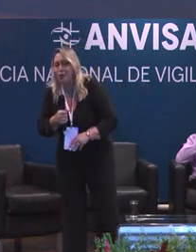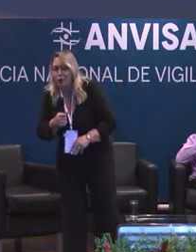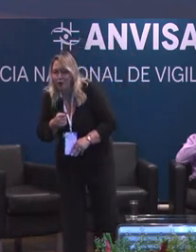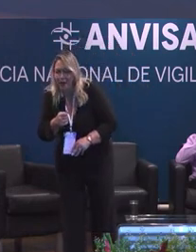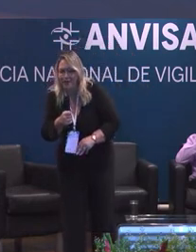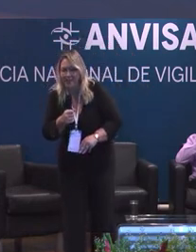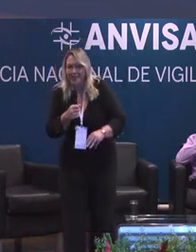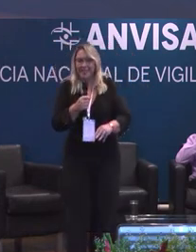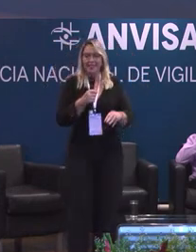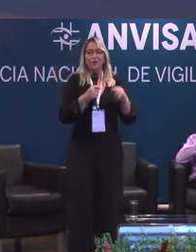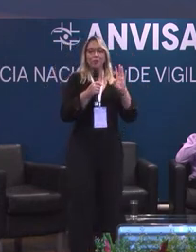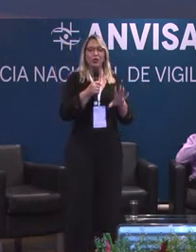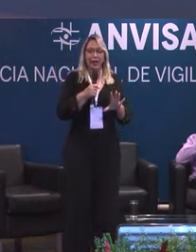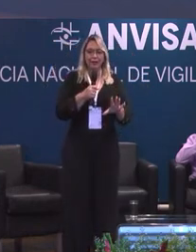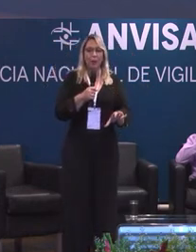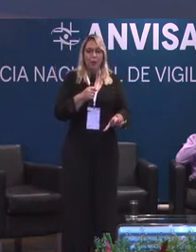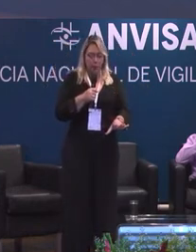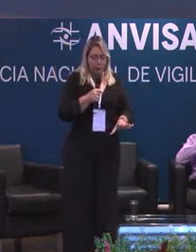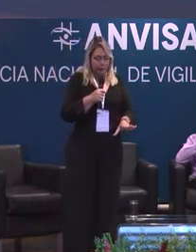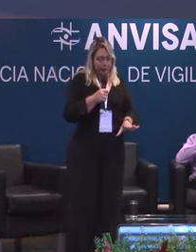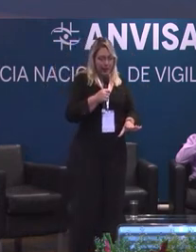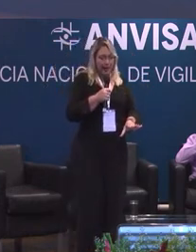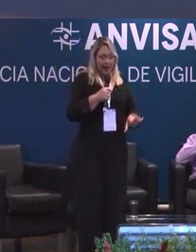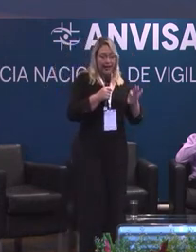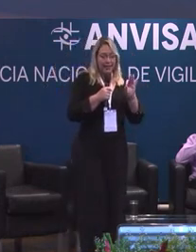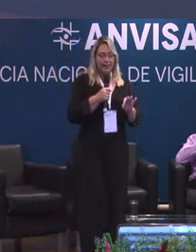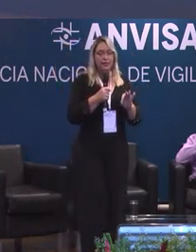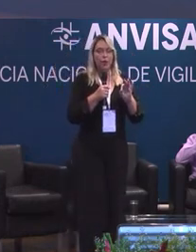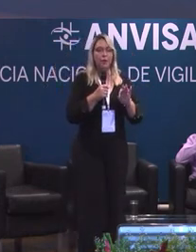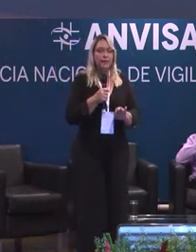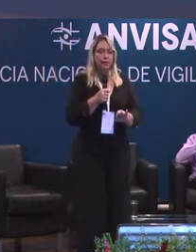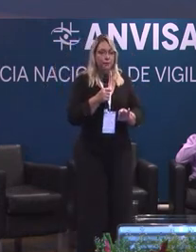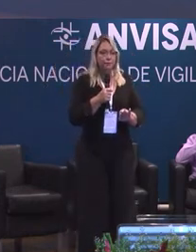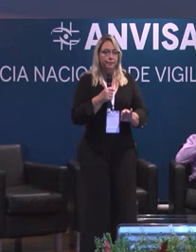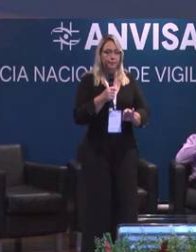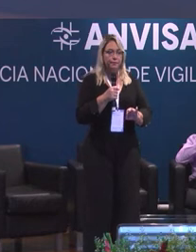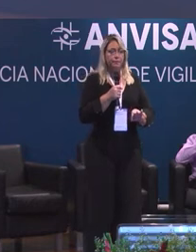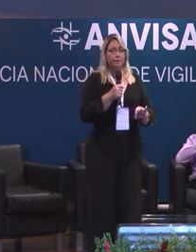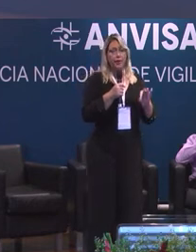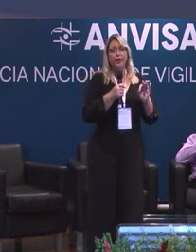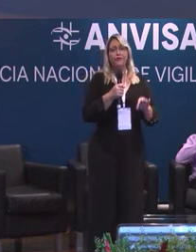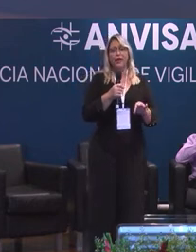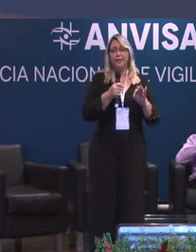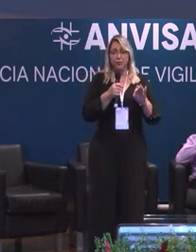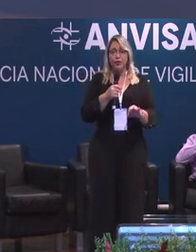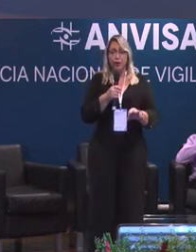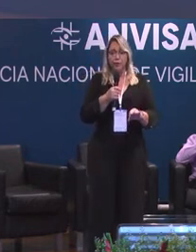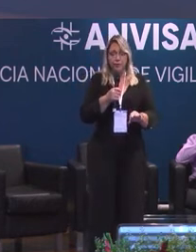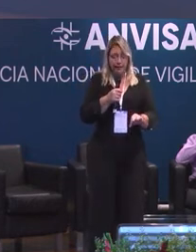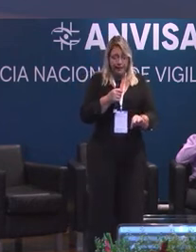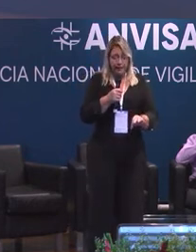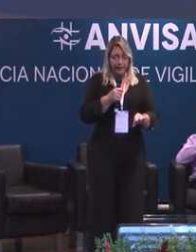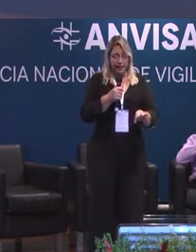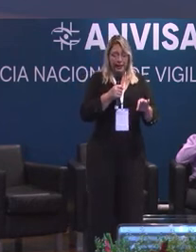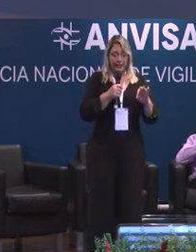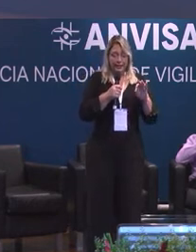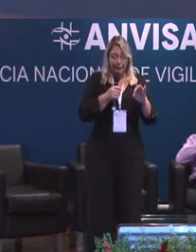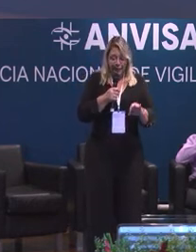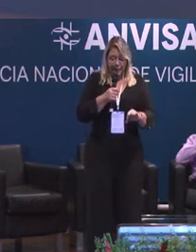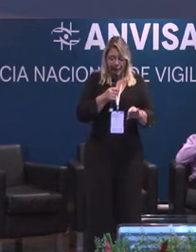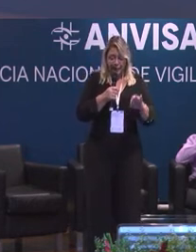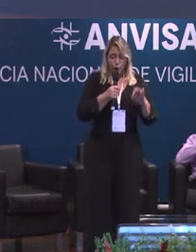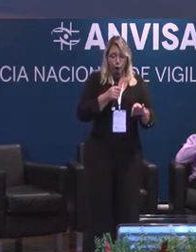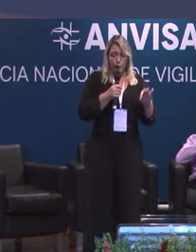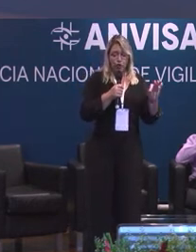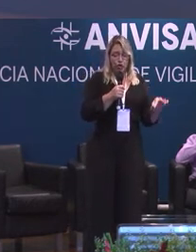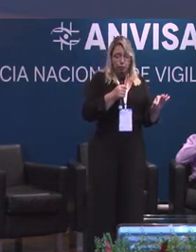Ufa! Então, vamos direto ao ponto. Essa transformação, uma reflexão que eu trago para vocês, trabalhada